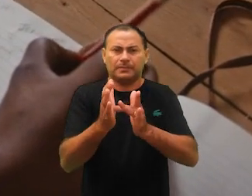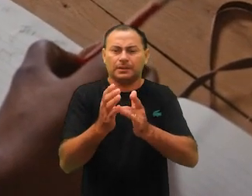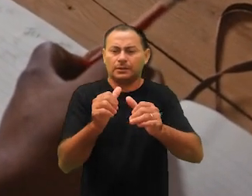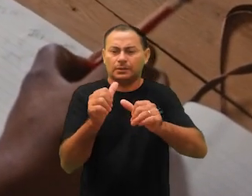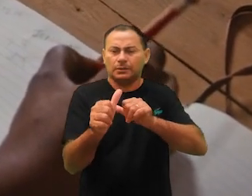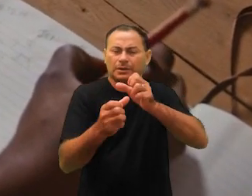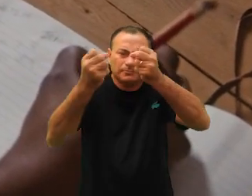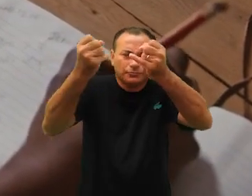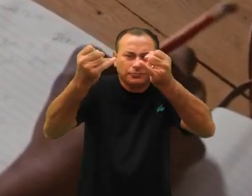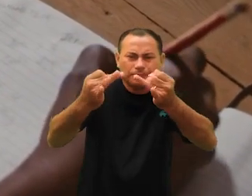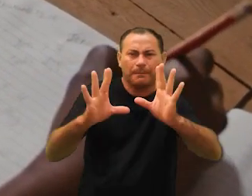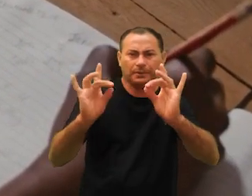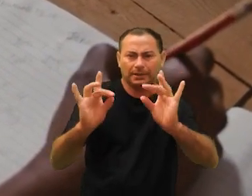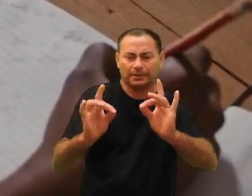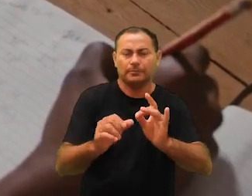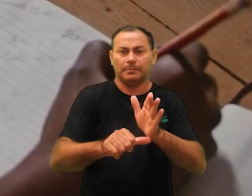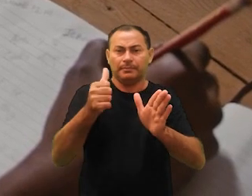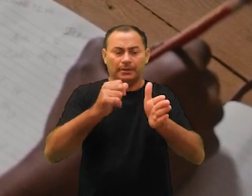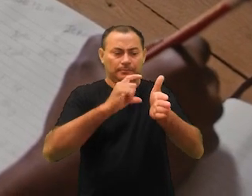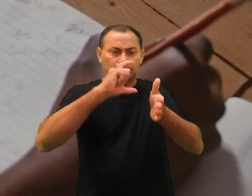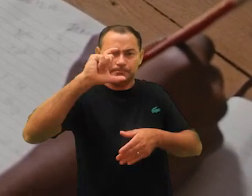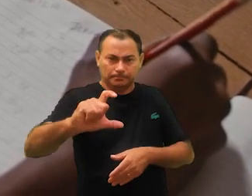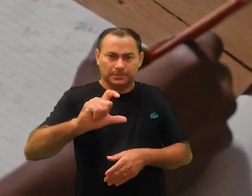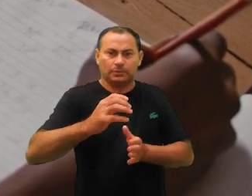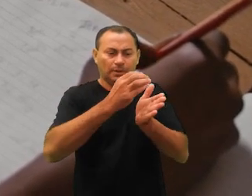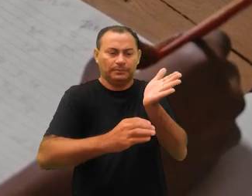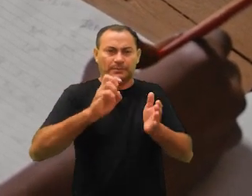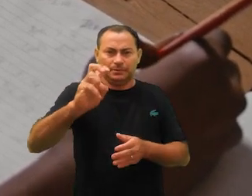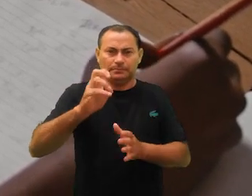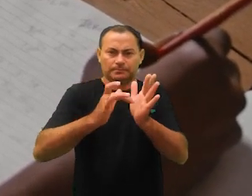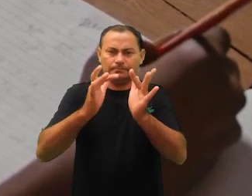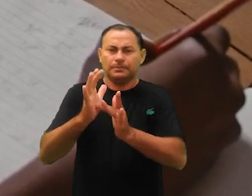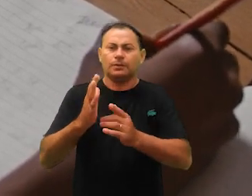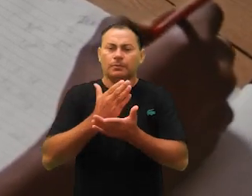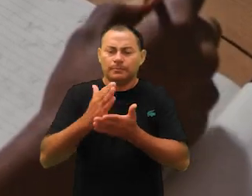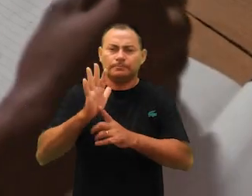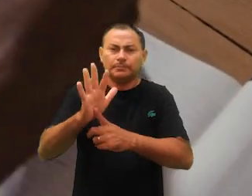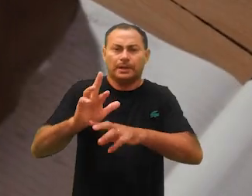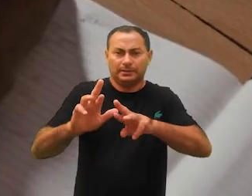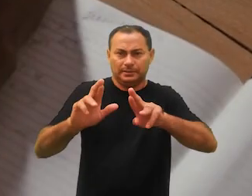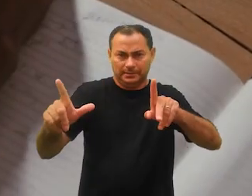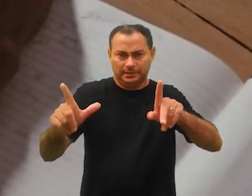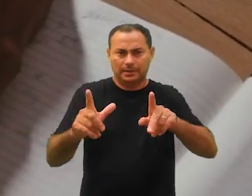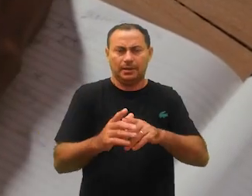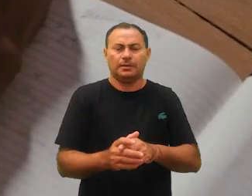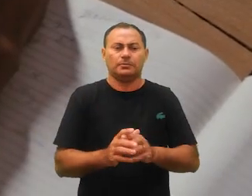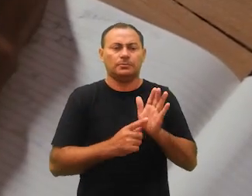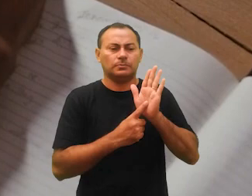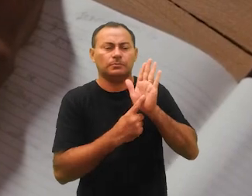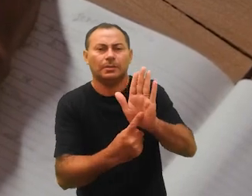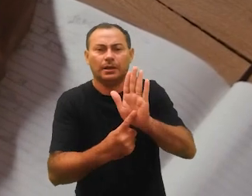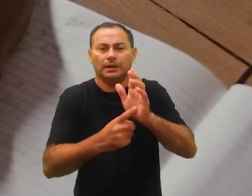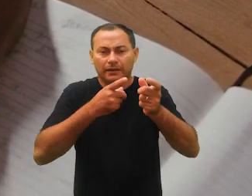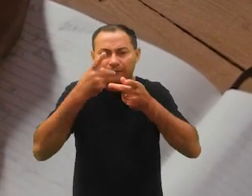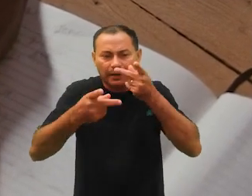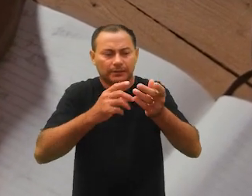está trocando tudo em miúdos. No primeiro parágrafo do capítulo 5, Jesus começa a ilustrar a diferença entre a abordagem